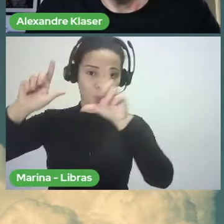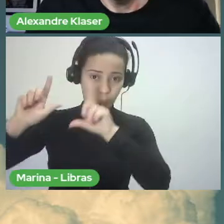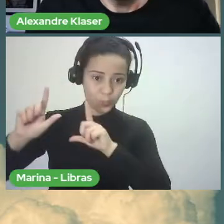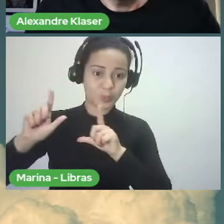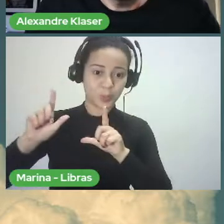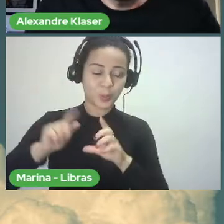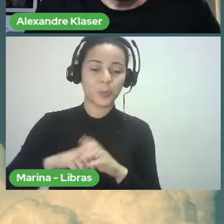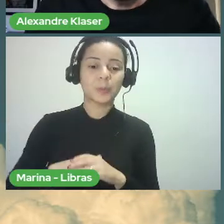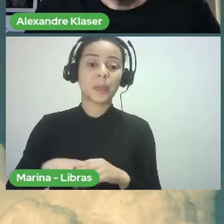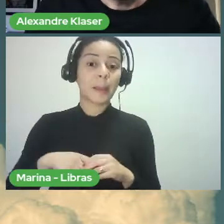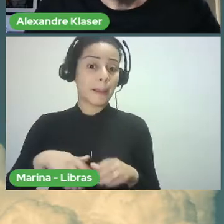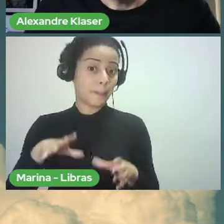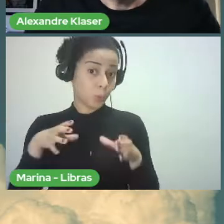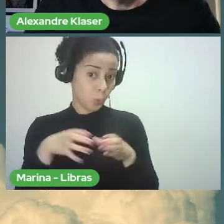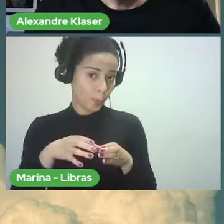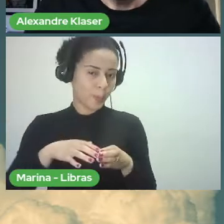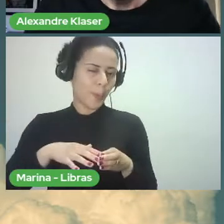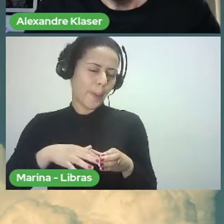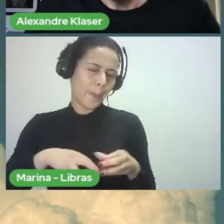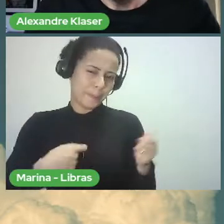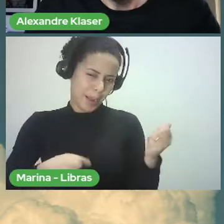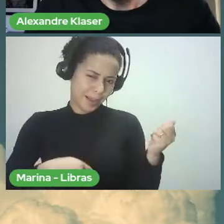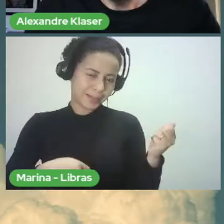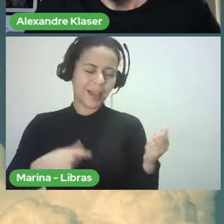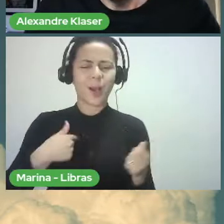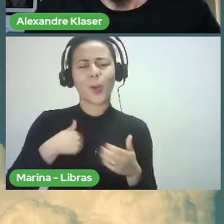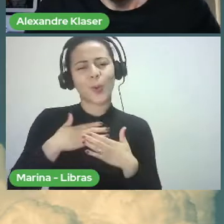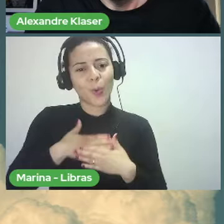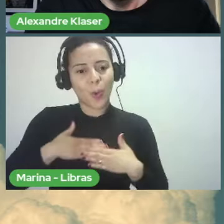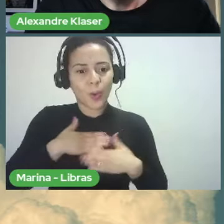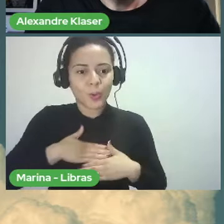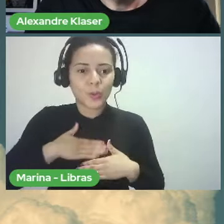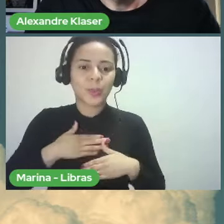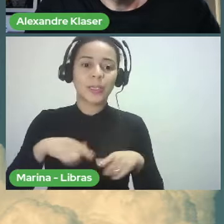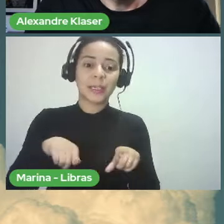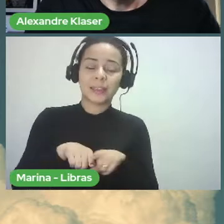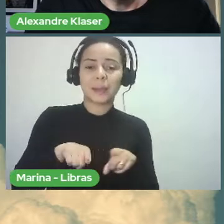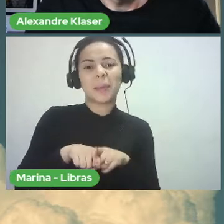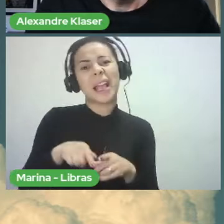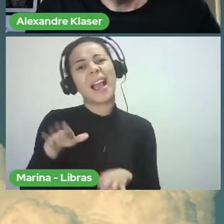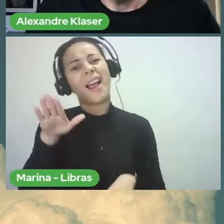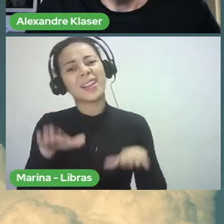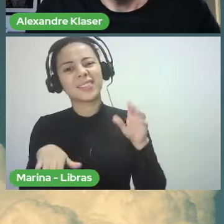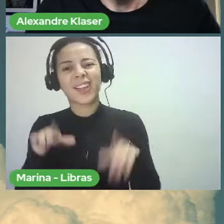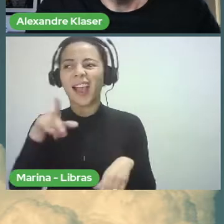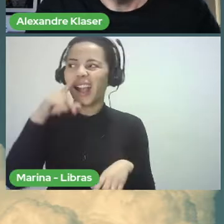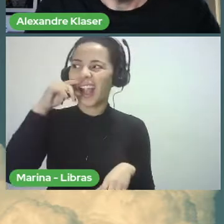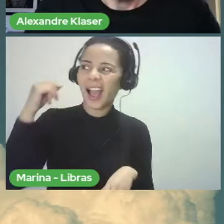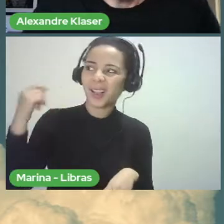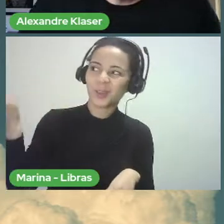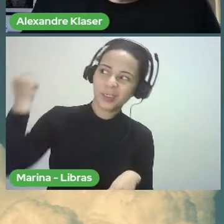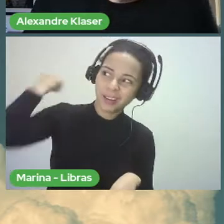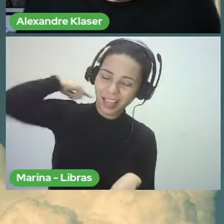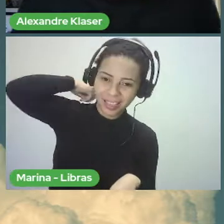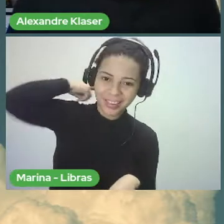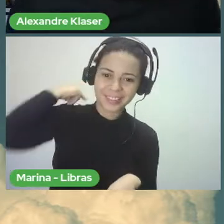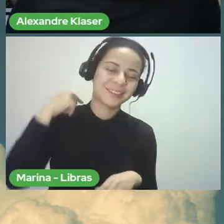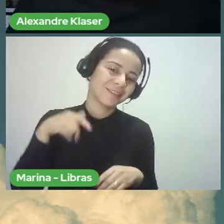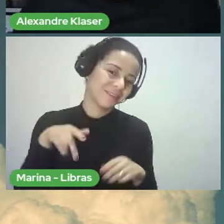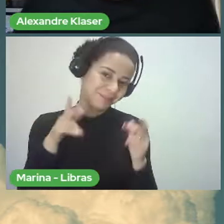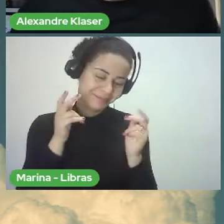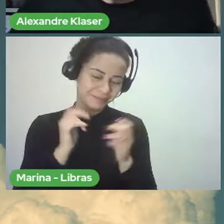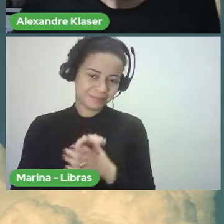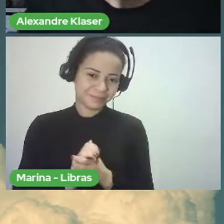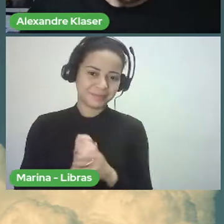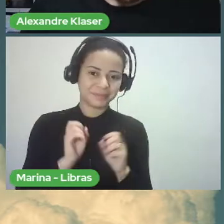muito. E, eventualmente, tenho duas gatas dormindo atrás de mim. Eventualmente, vocês vão ver gatas passando por trás de mim. Bom,